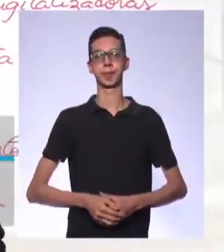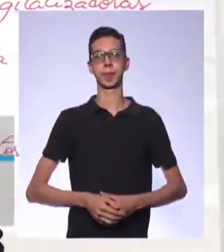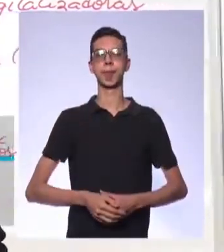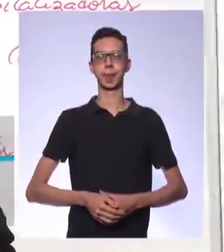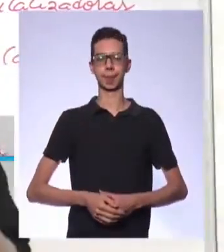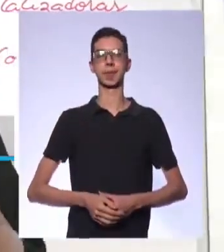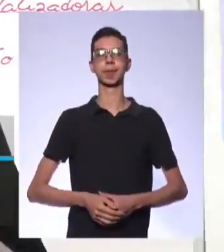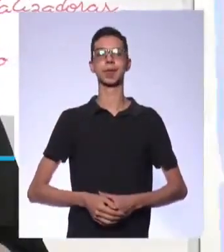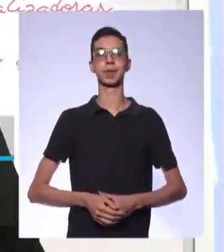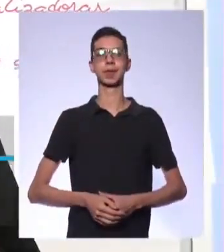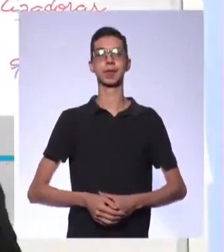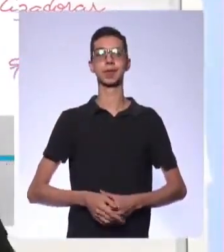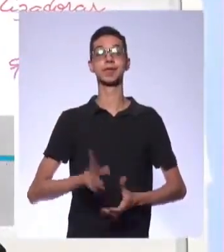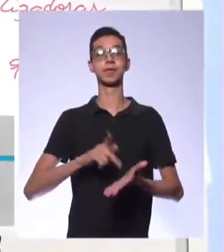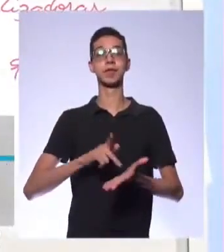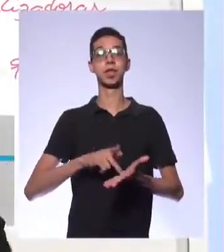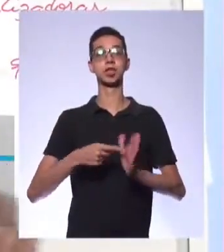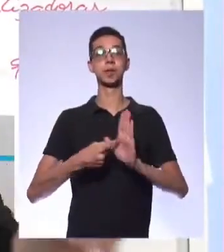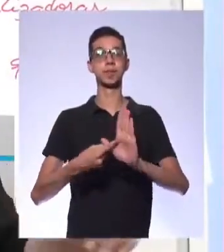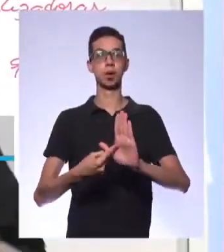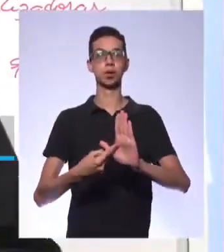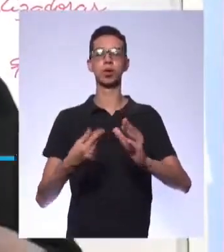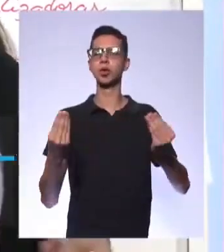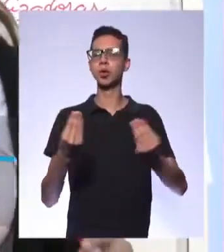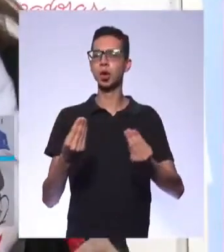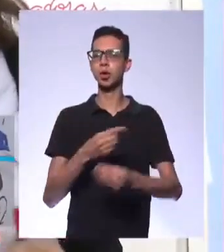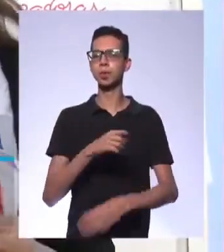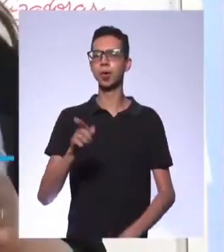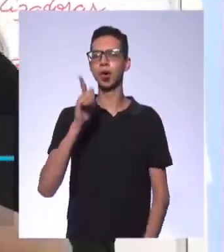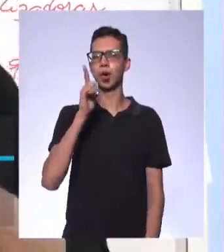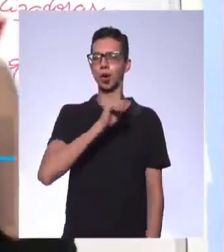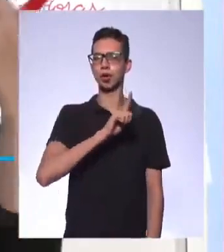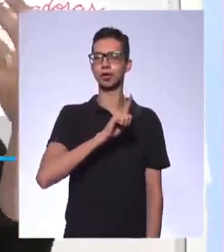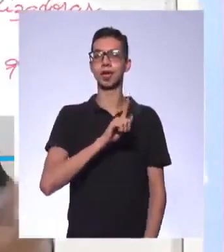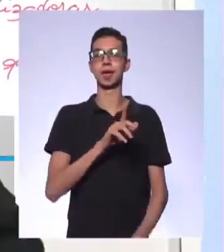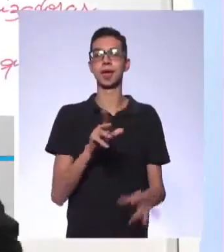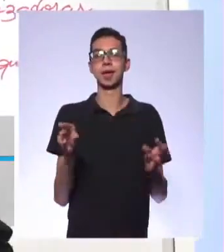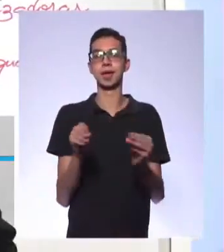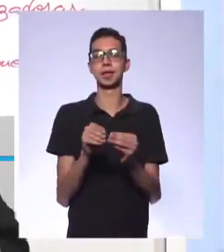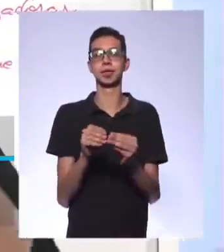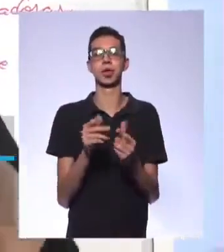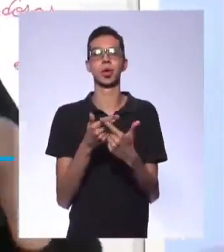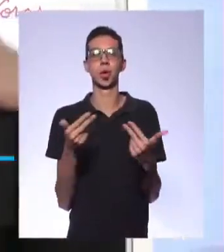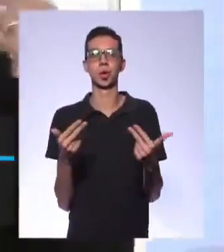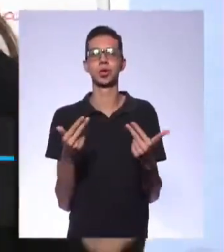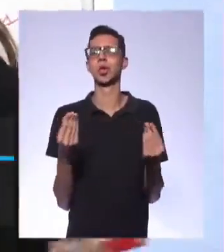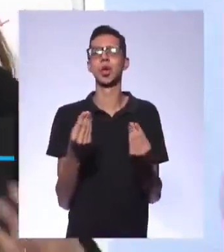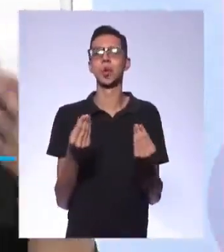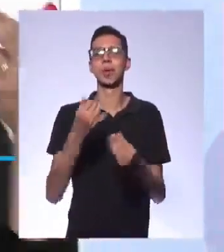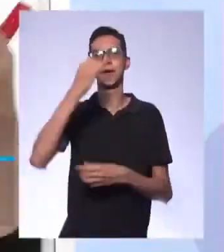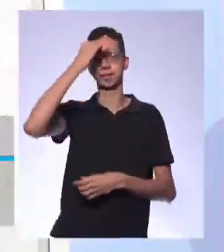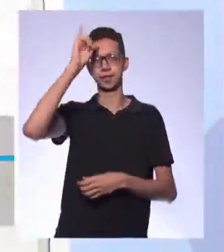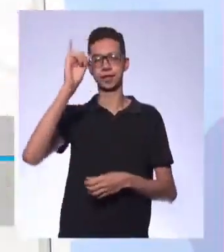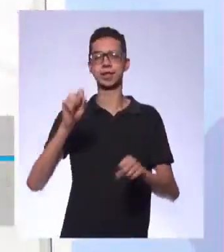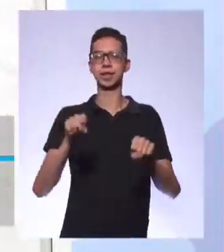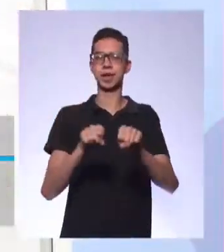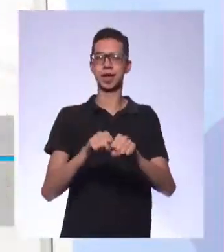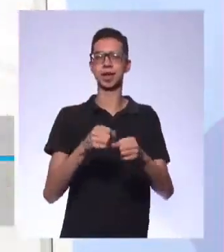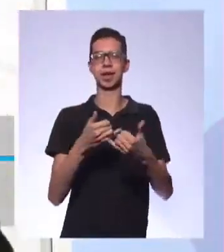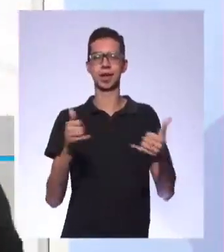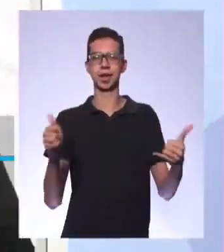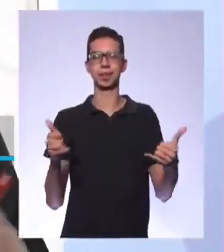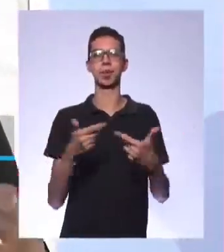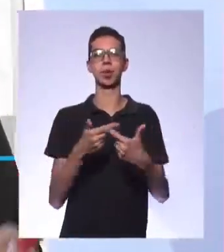para mostrar como que a gente pode reduzir esse monte de cabos, de componentes